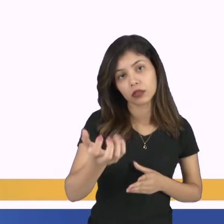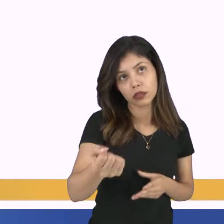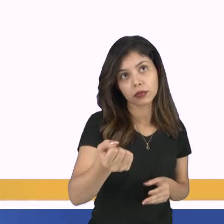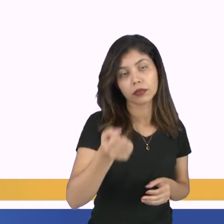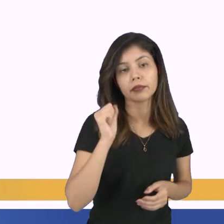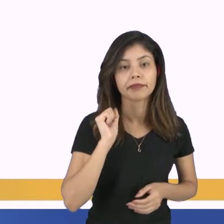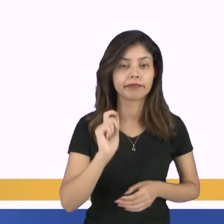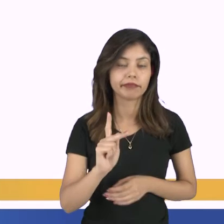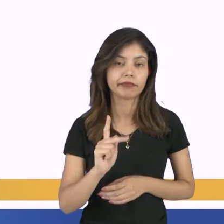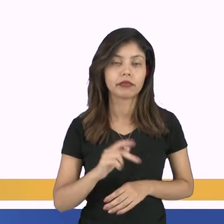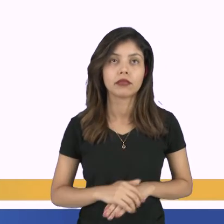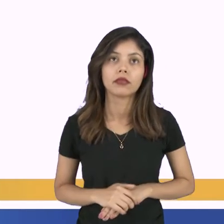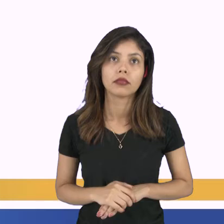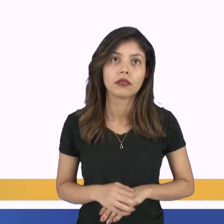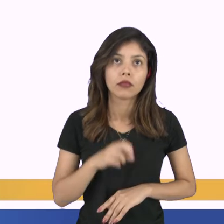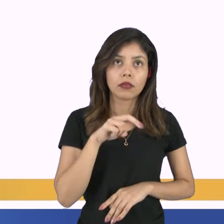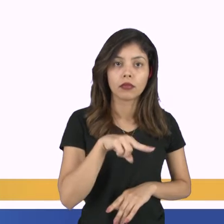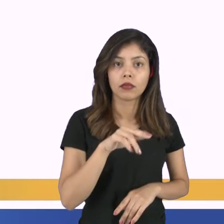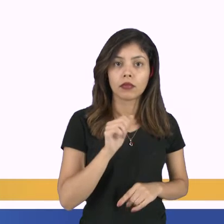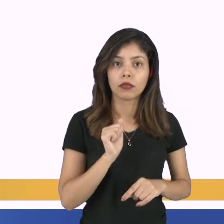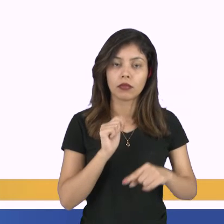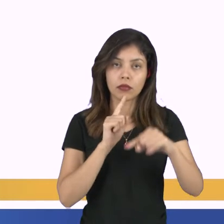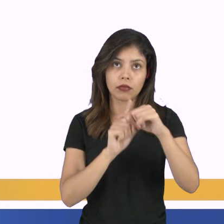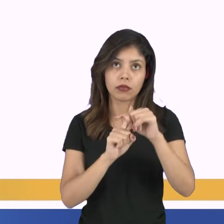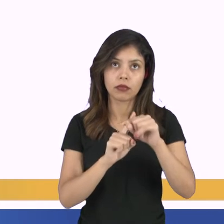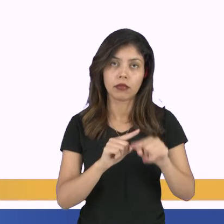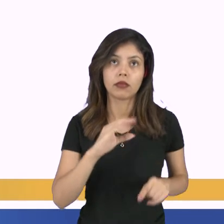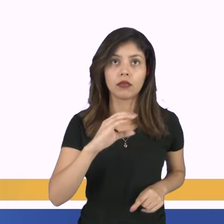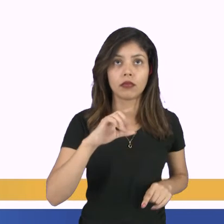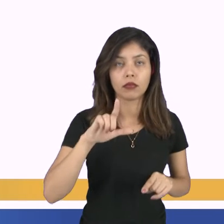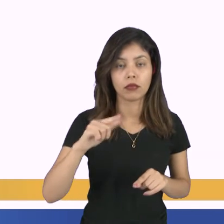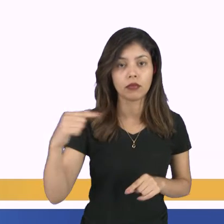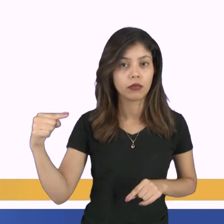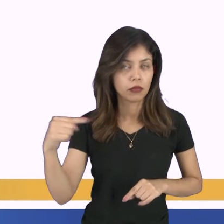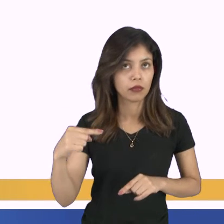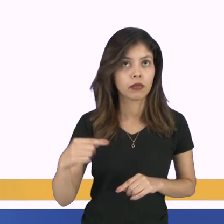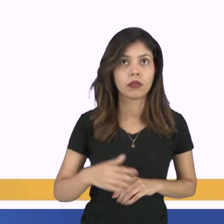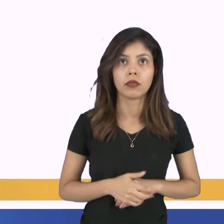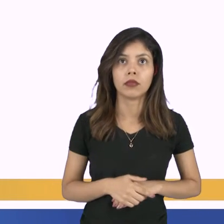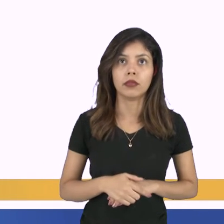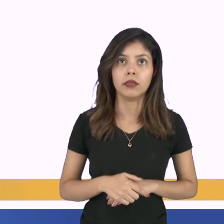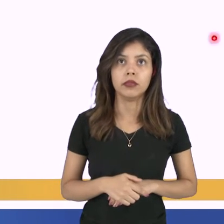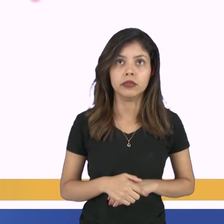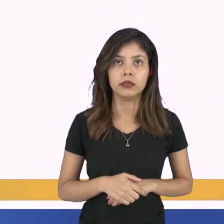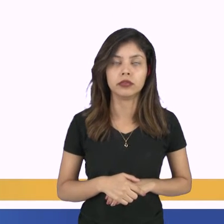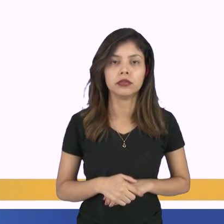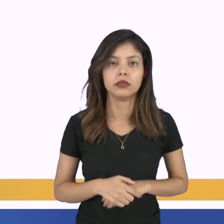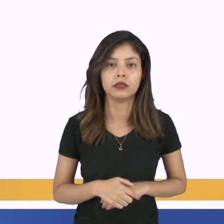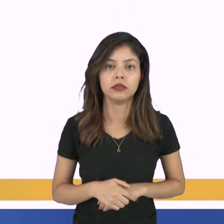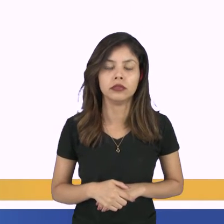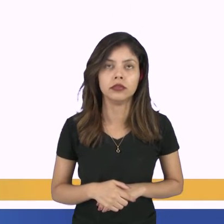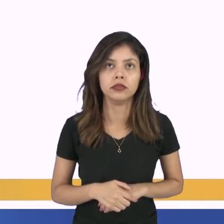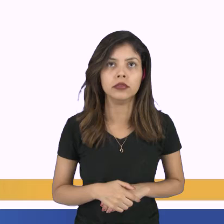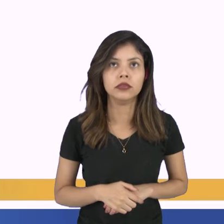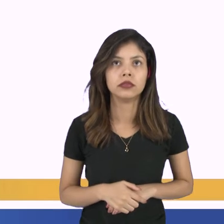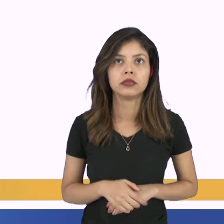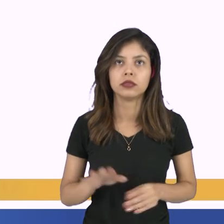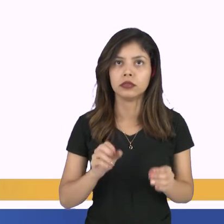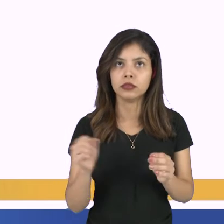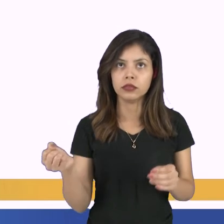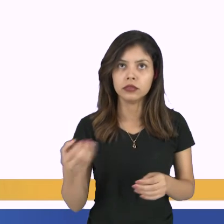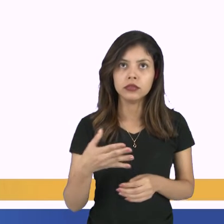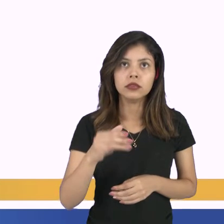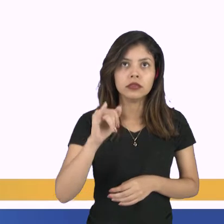receber. Então, nós temos aqui Na+ e Cl-. E aí, nós temos aqui a formação